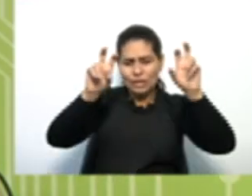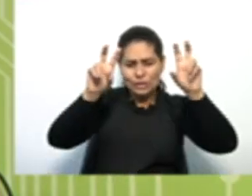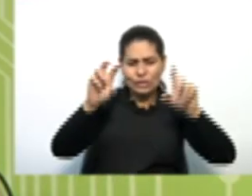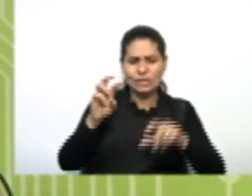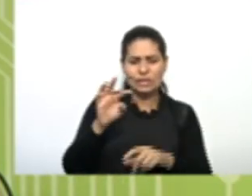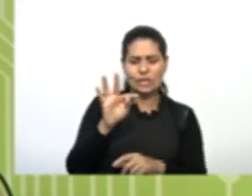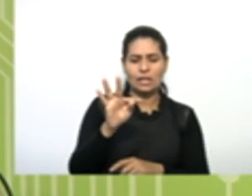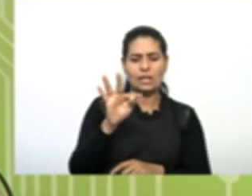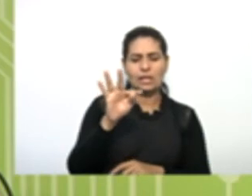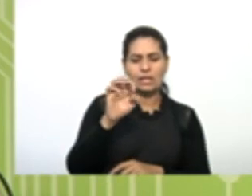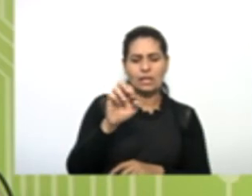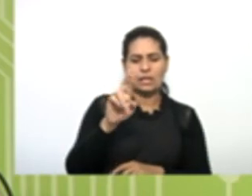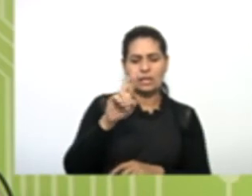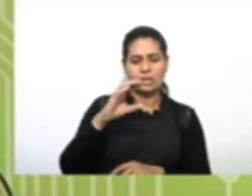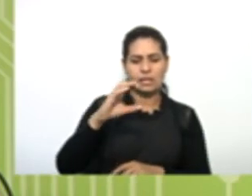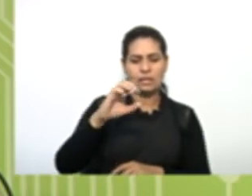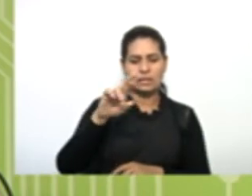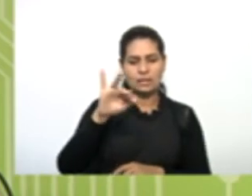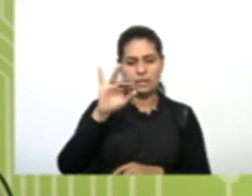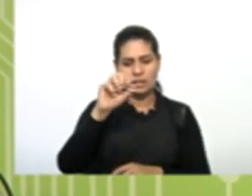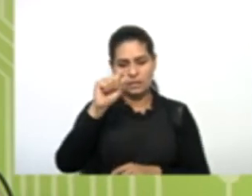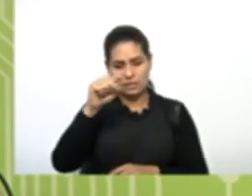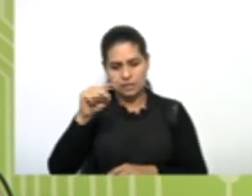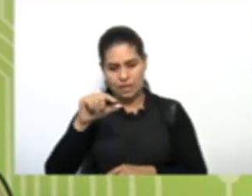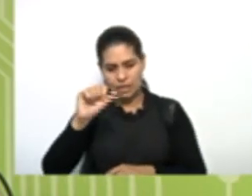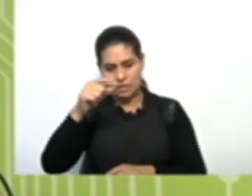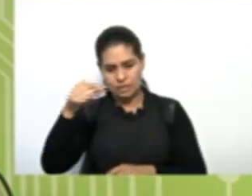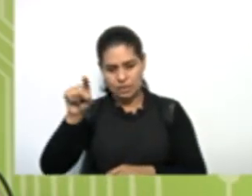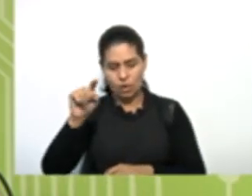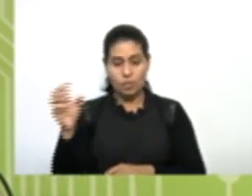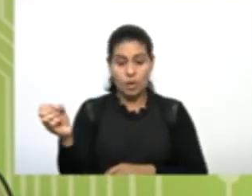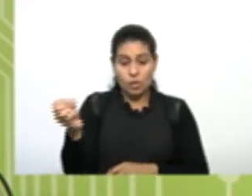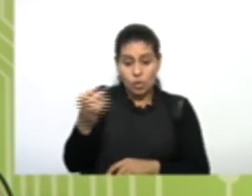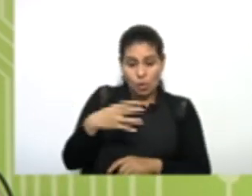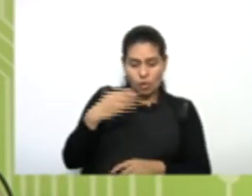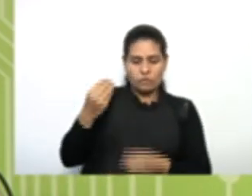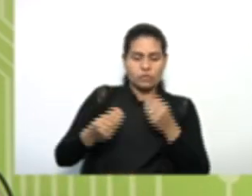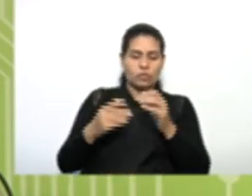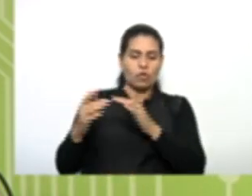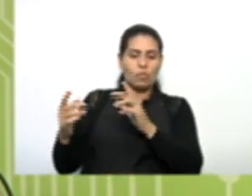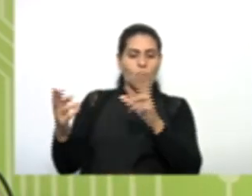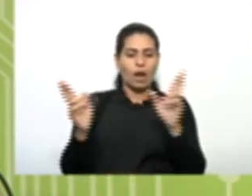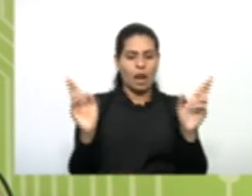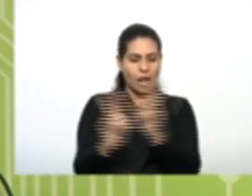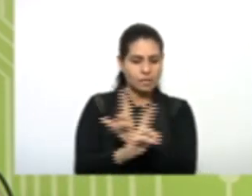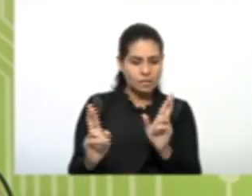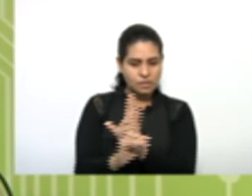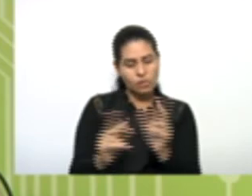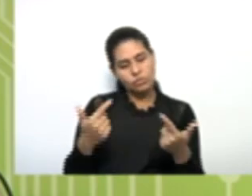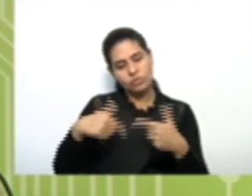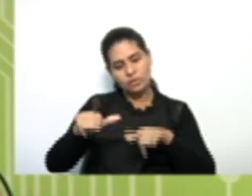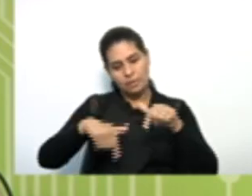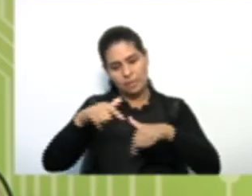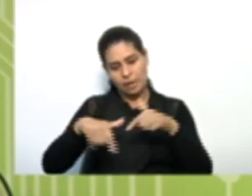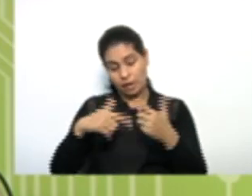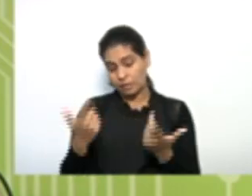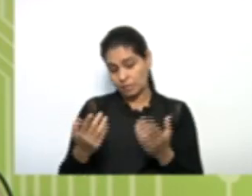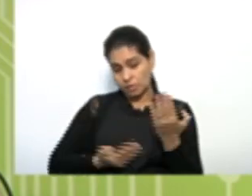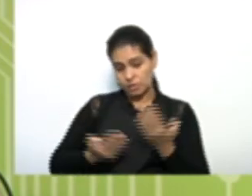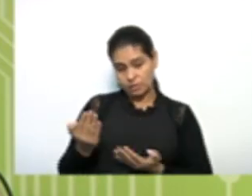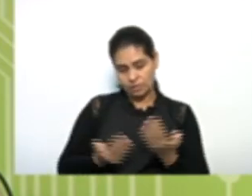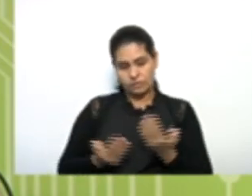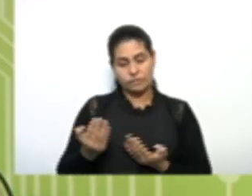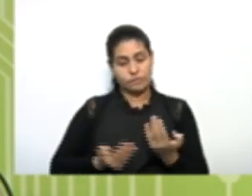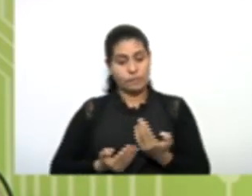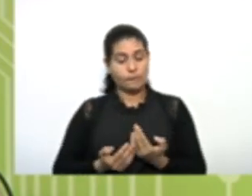assunto muito moderno, bastante polêmico, porque ele é uma nova forma de relações contratuais, de prestação de serviços.